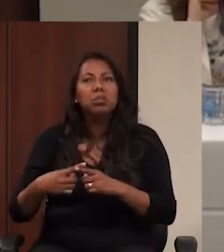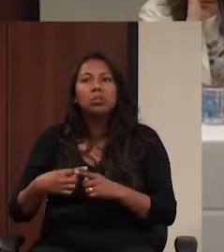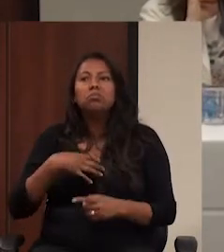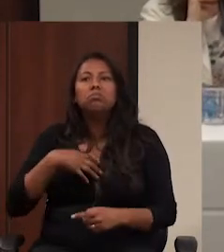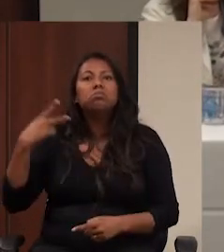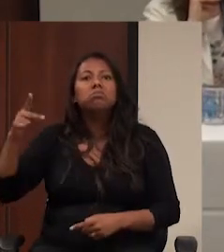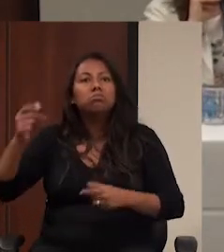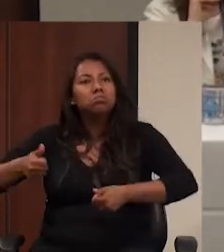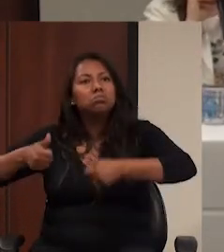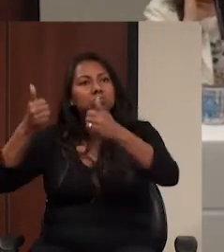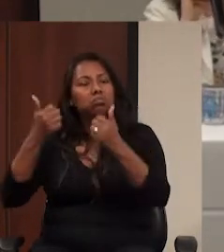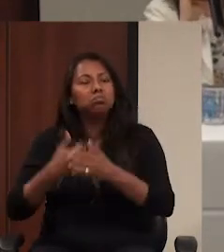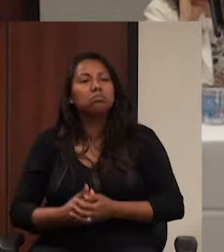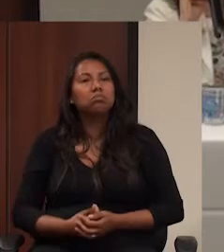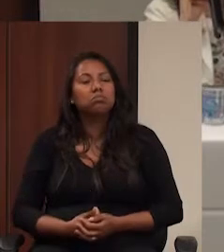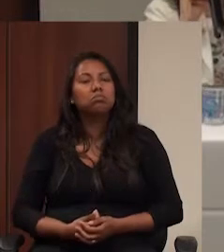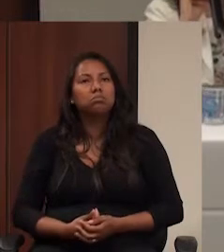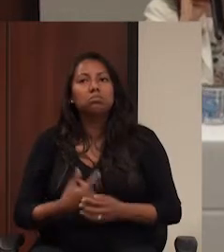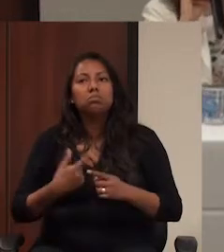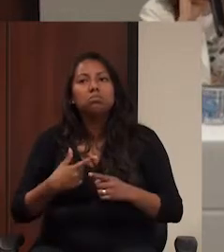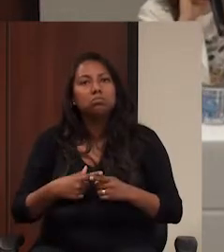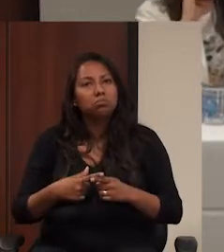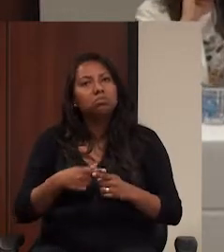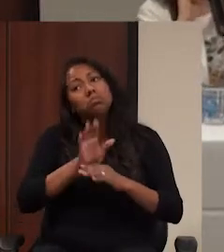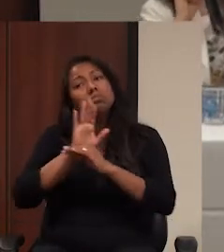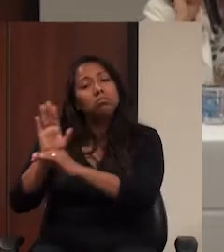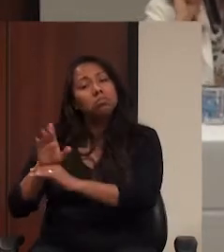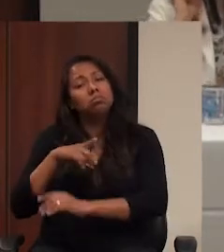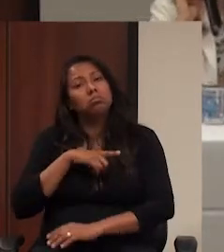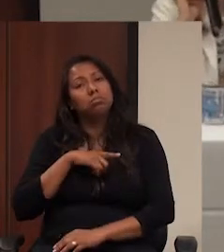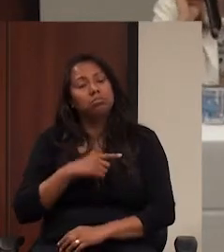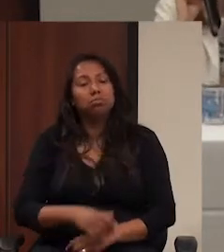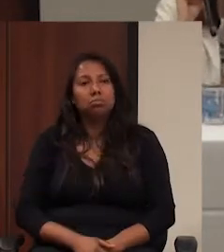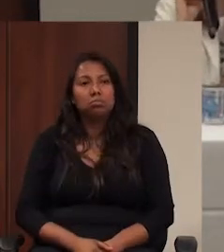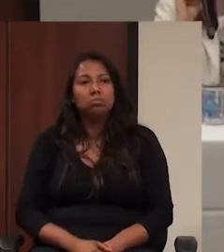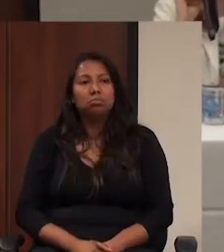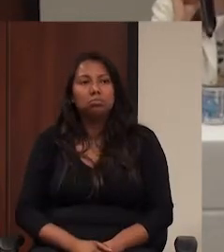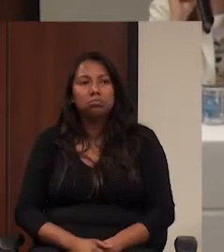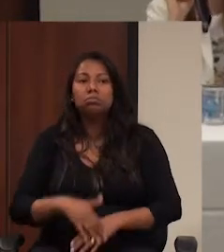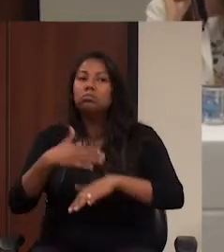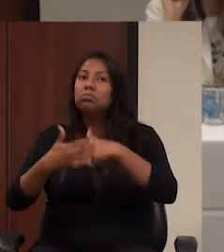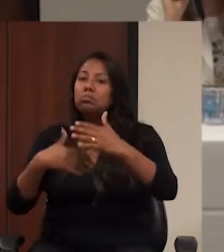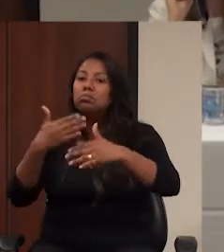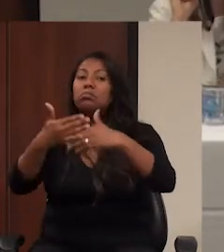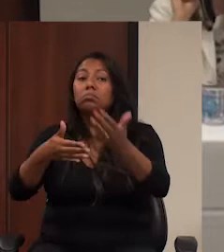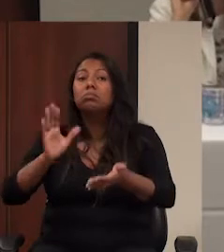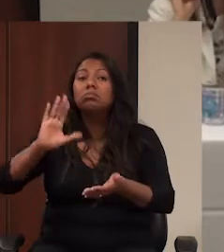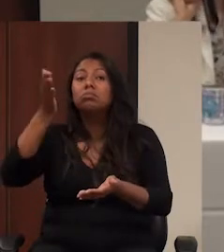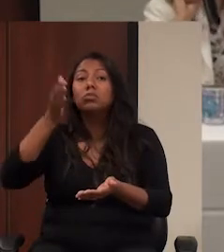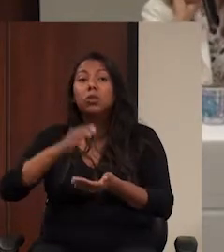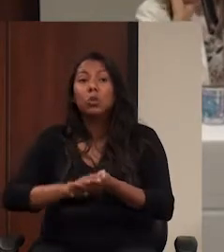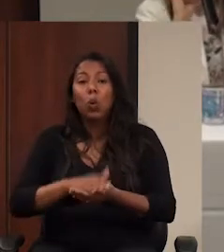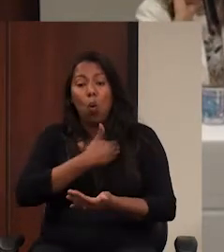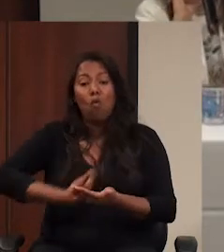depois que elas passaram a contar com esse apoio e o que também na prática a longo prazo, de novo, reduz custos para o